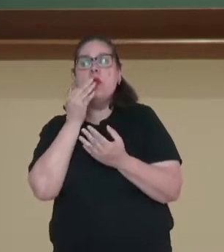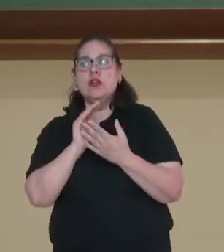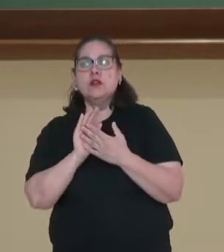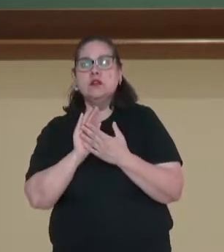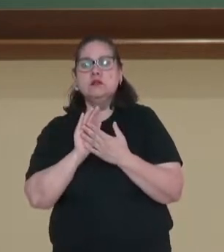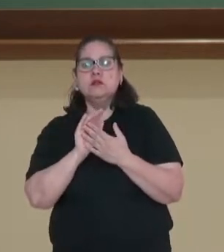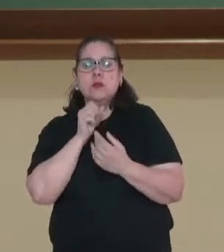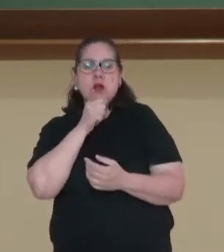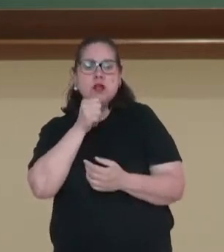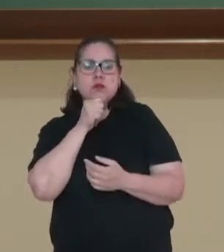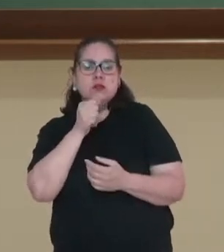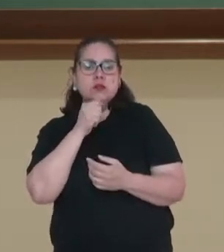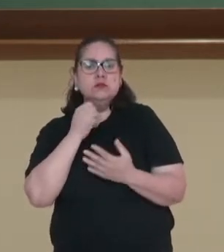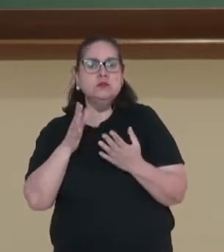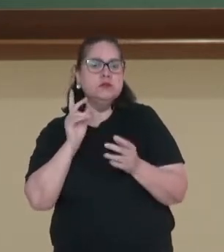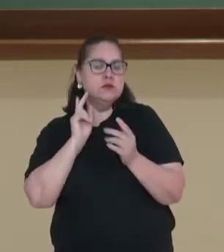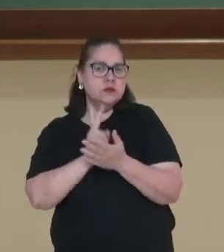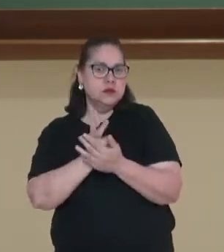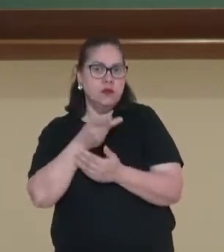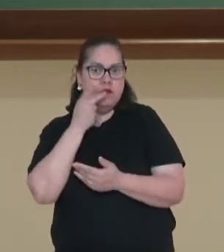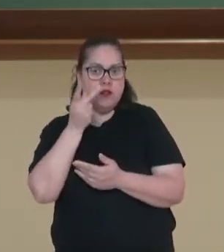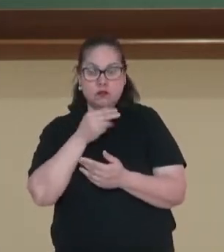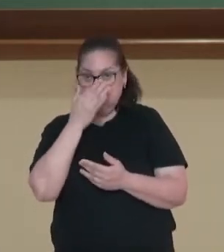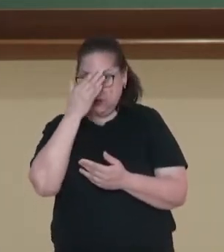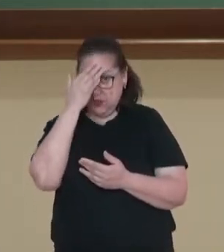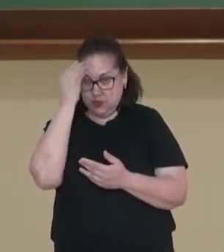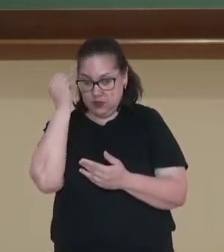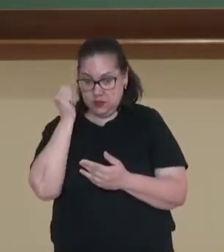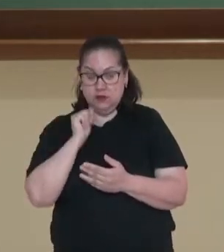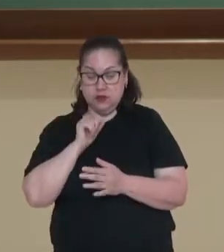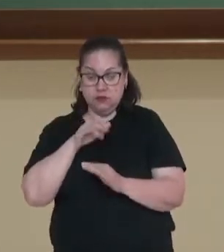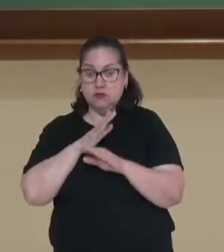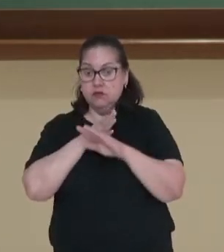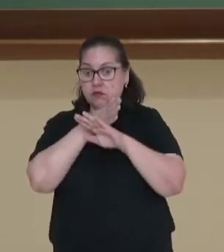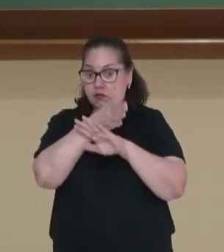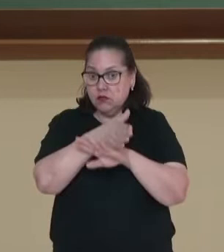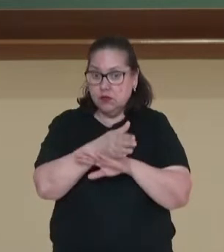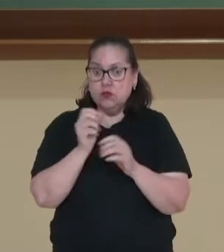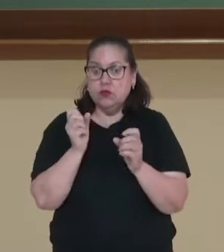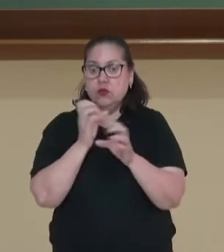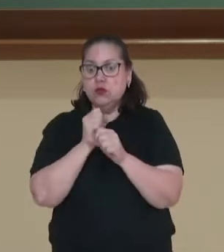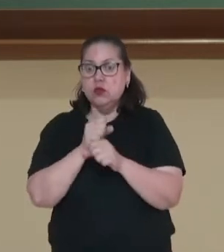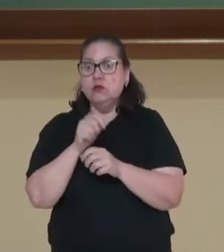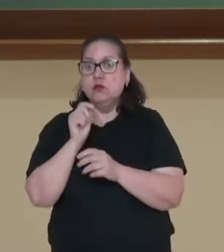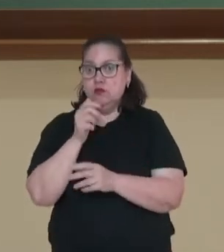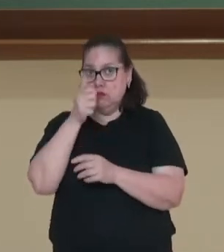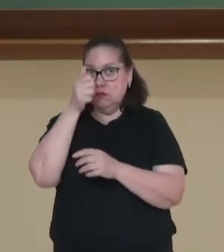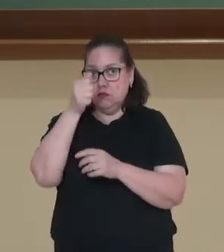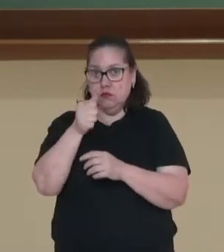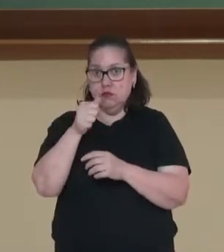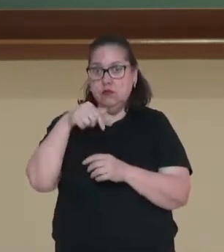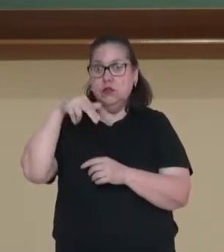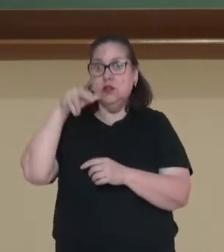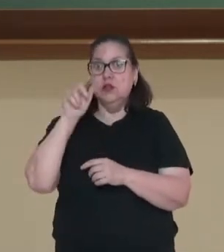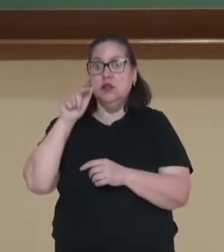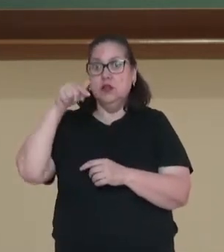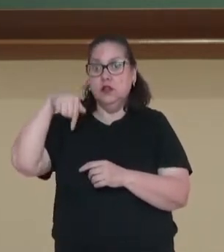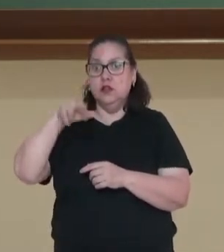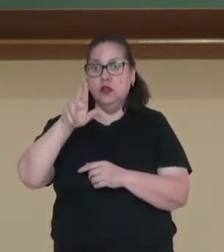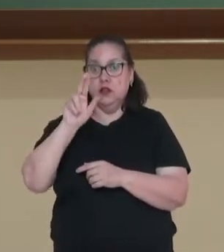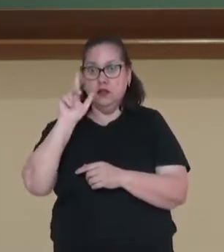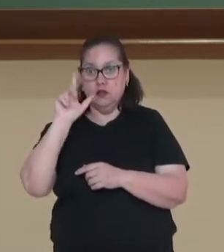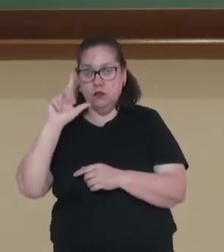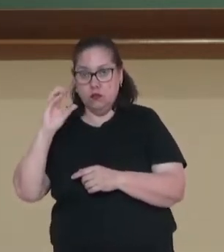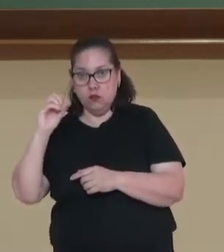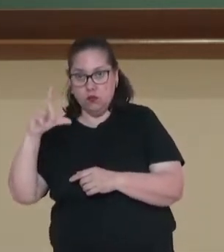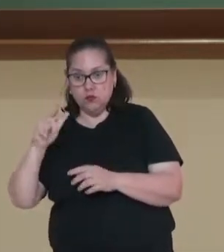Uma reportagem, como eu sempre falo, não esqueça, se você quer ter acesso à reportagem completa, aponte a sua câmera ao QR Code, tá?